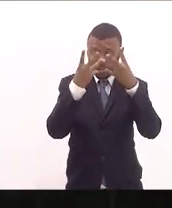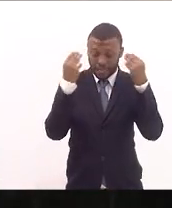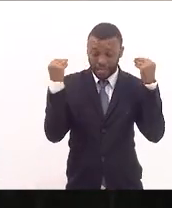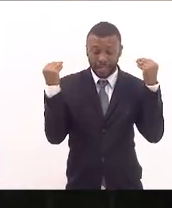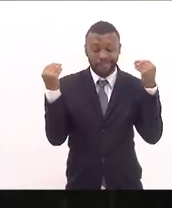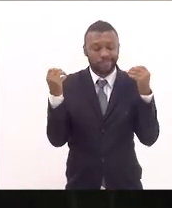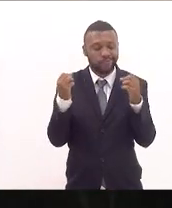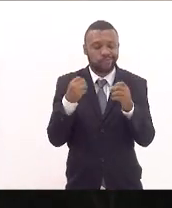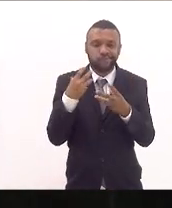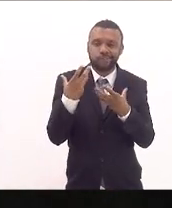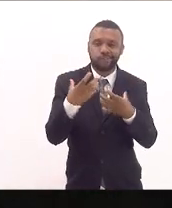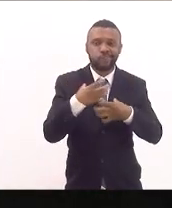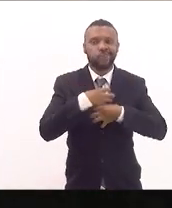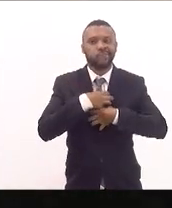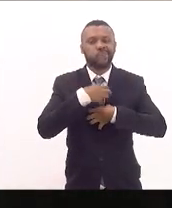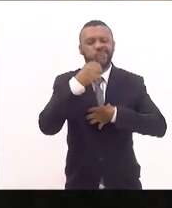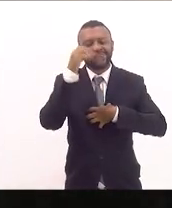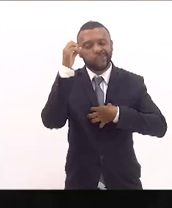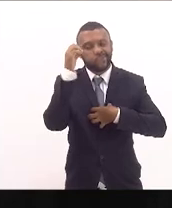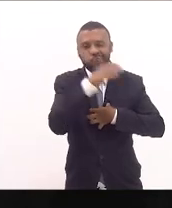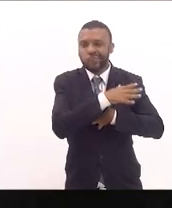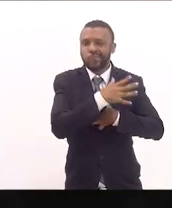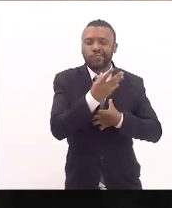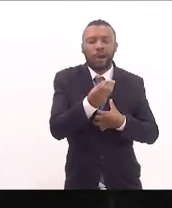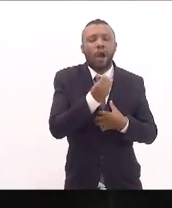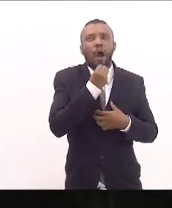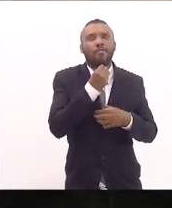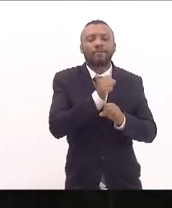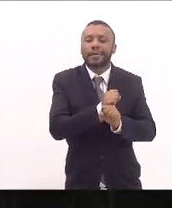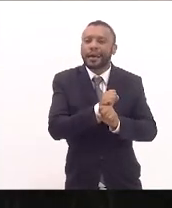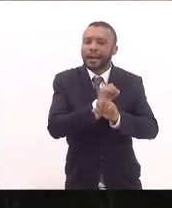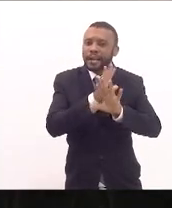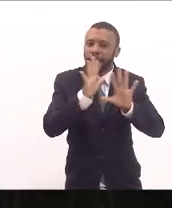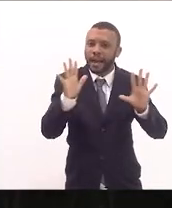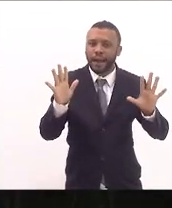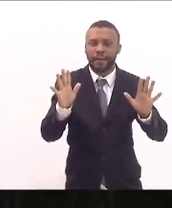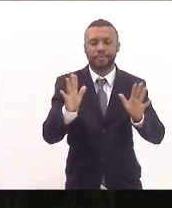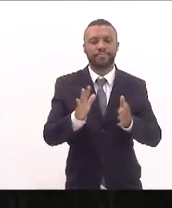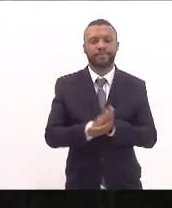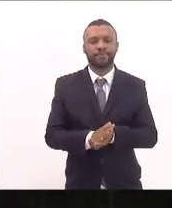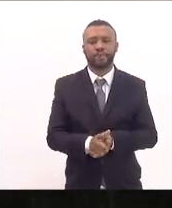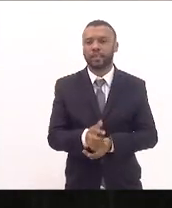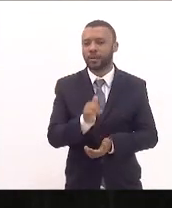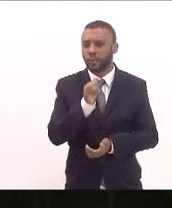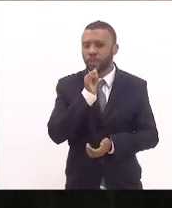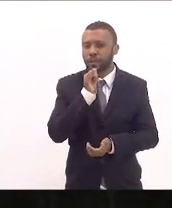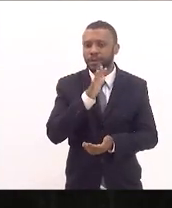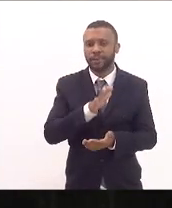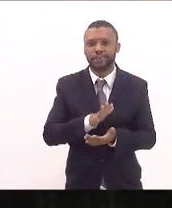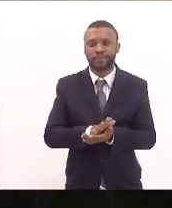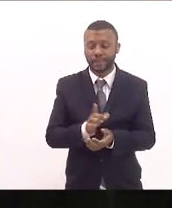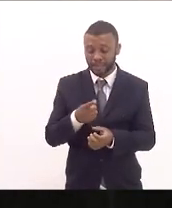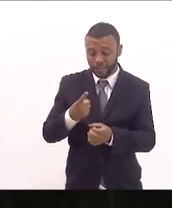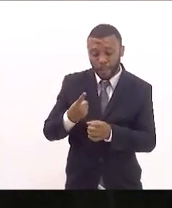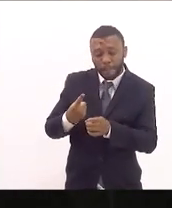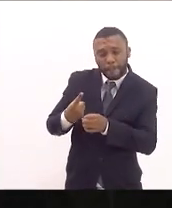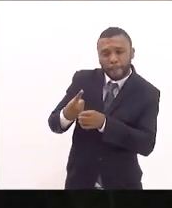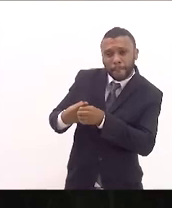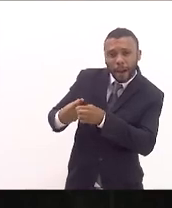uma maneira assim visivelmente pode ser bairros que são é